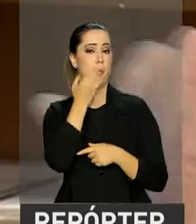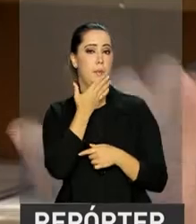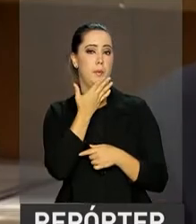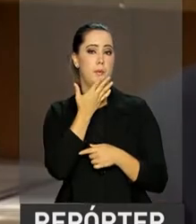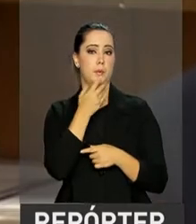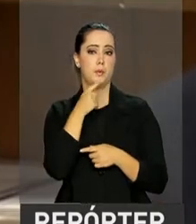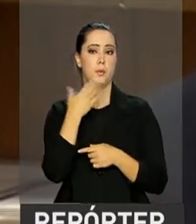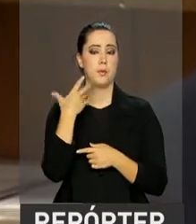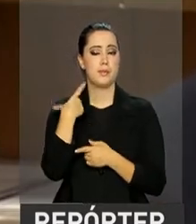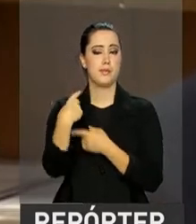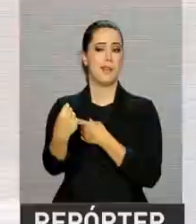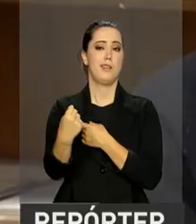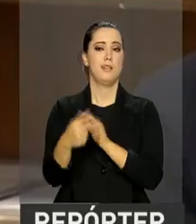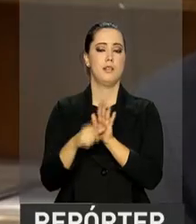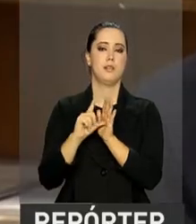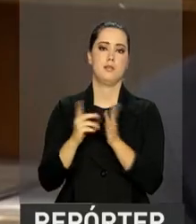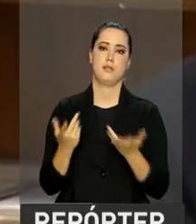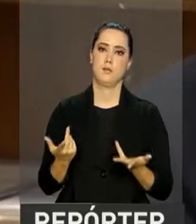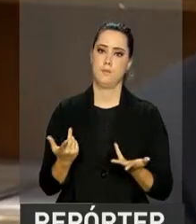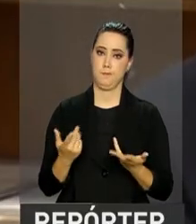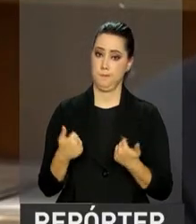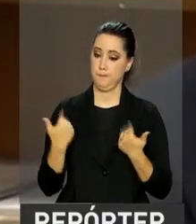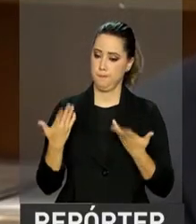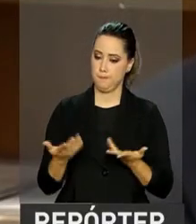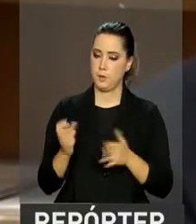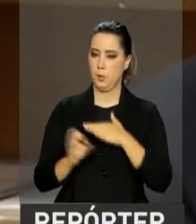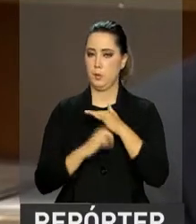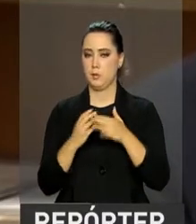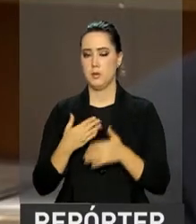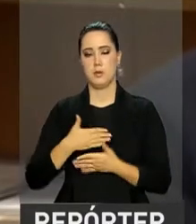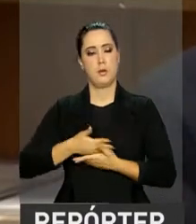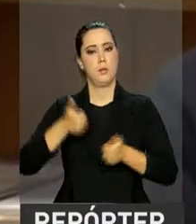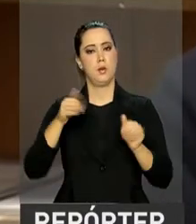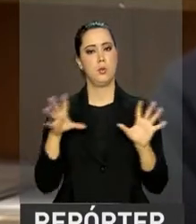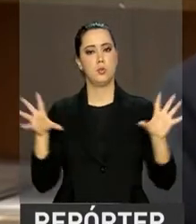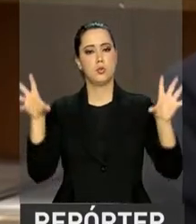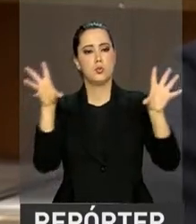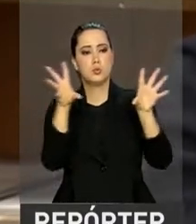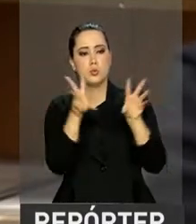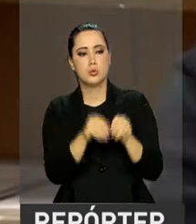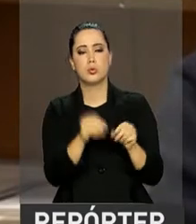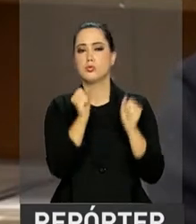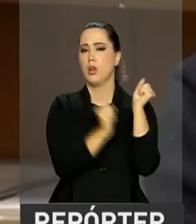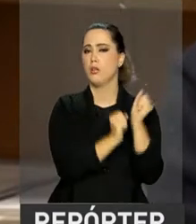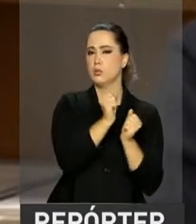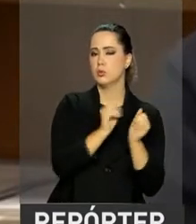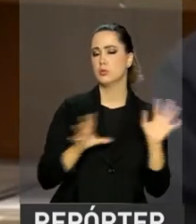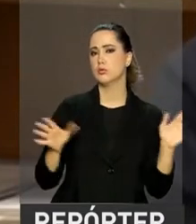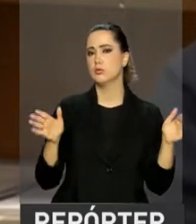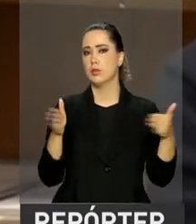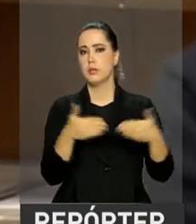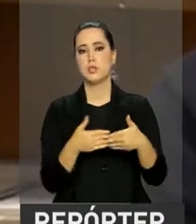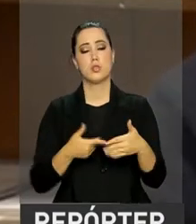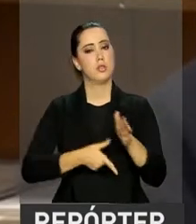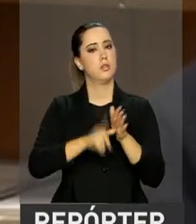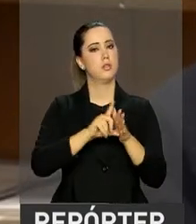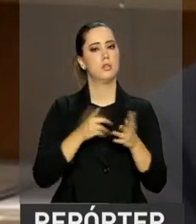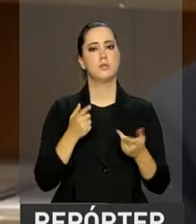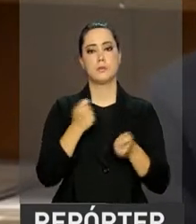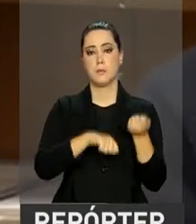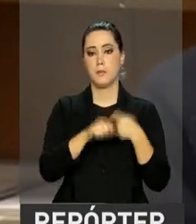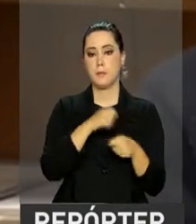ir embora antes e para a empresa é melhor porque ela vai desligar as máquinas vão apagar as luzes antes vai fazer uma